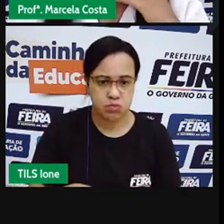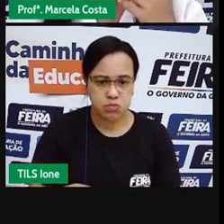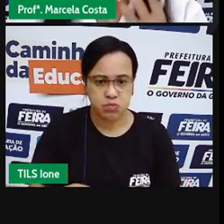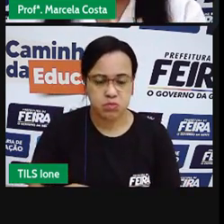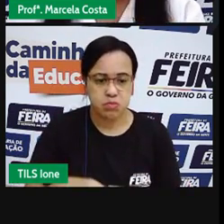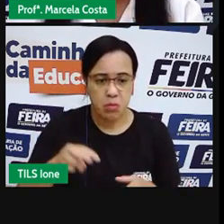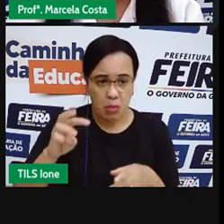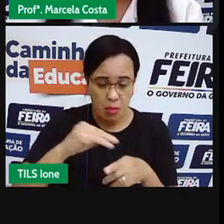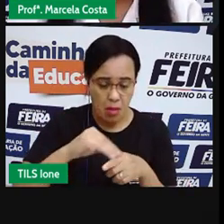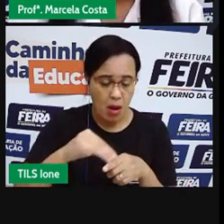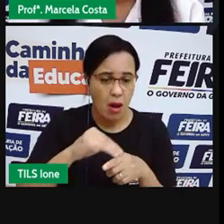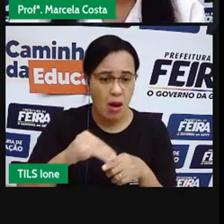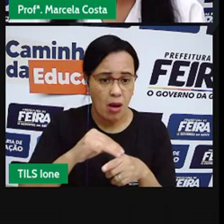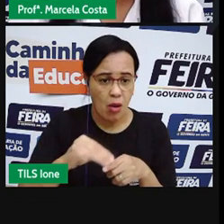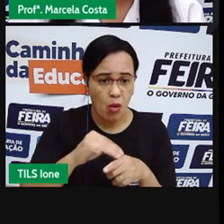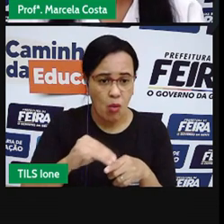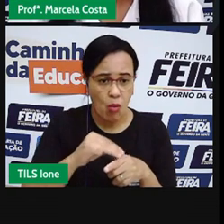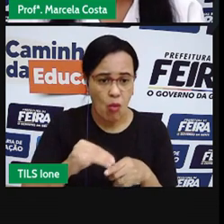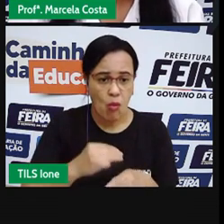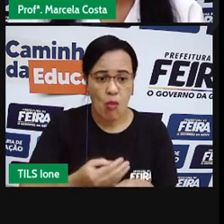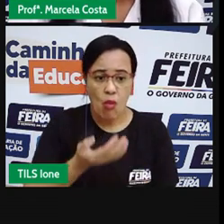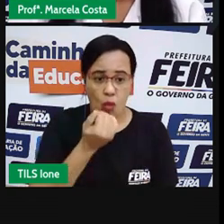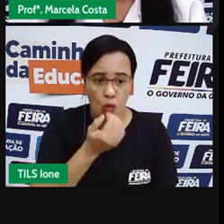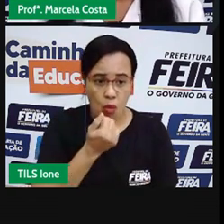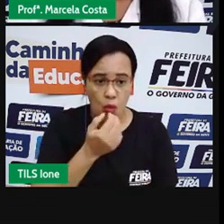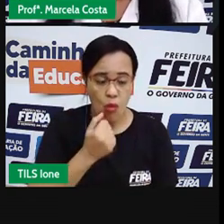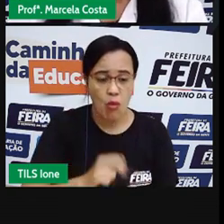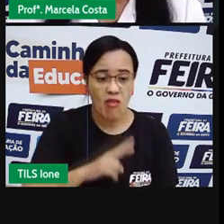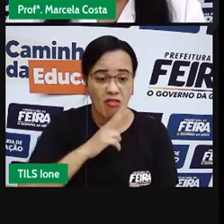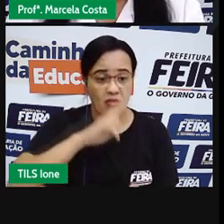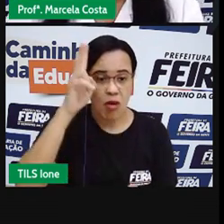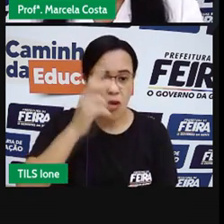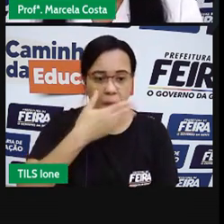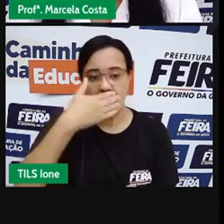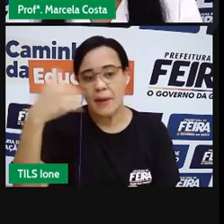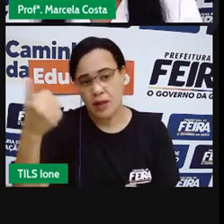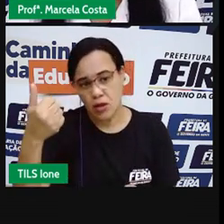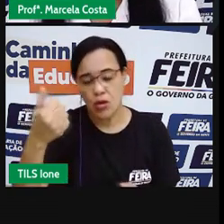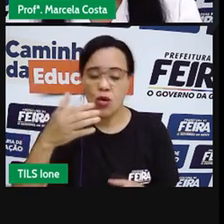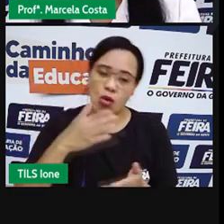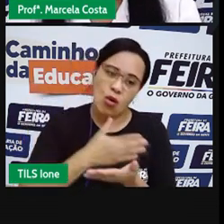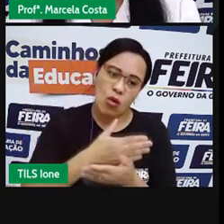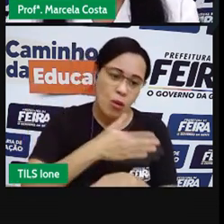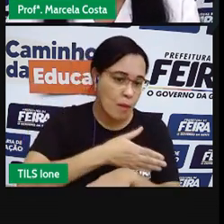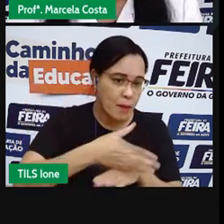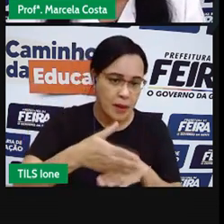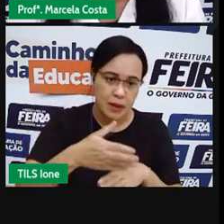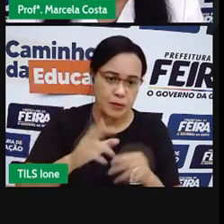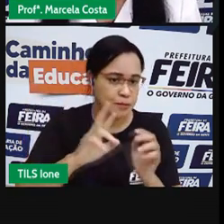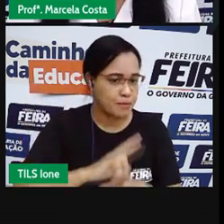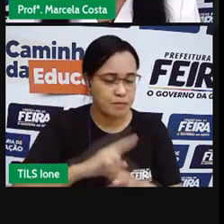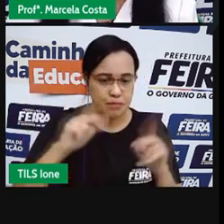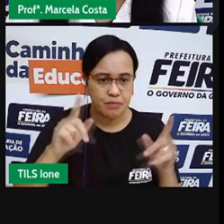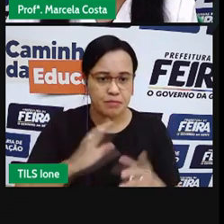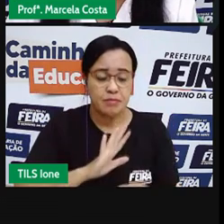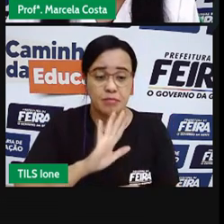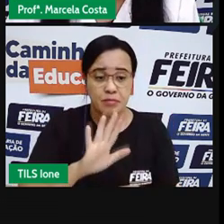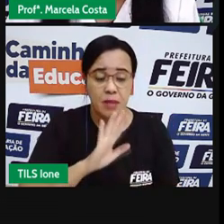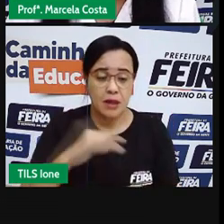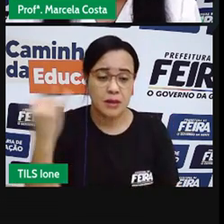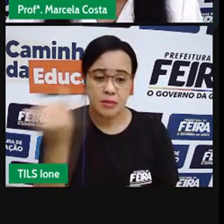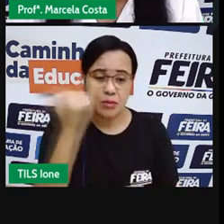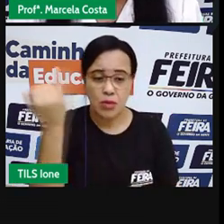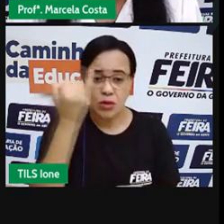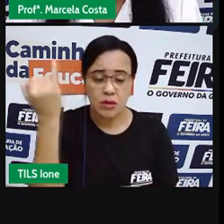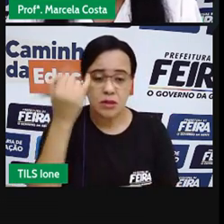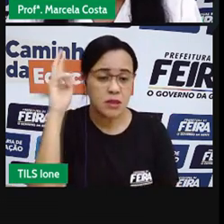têm mais nutrientes, né, do que os ovos que têm a casca branca. Mas é importante